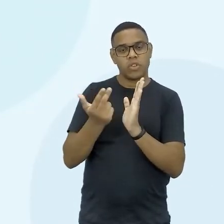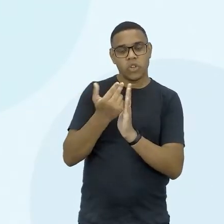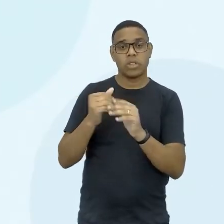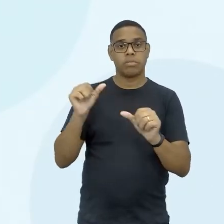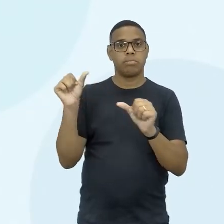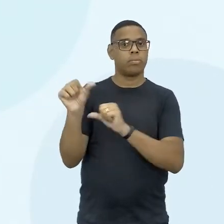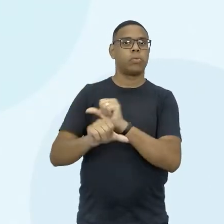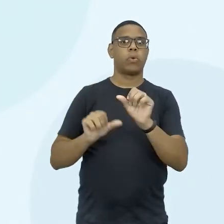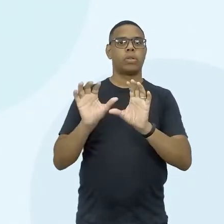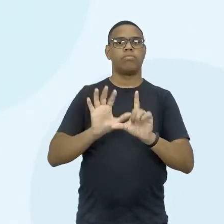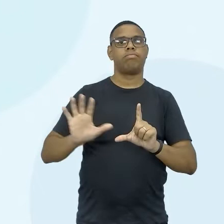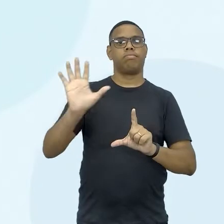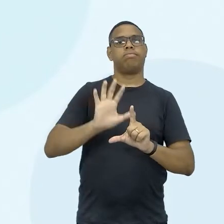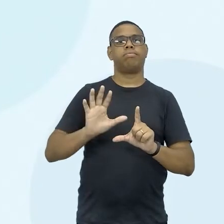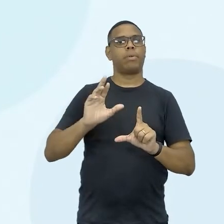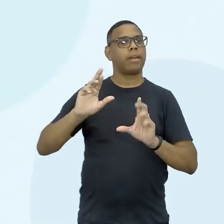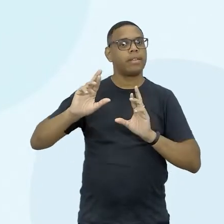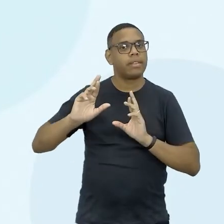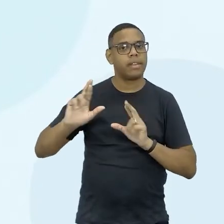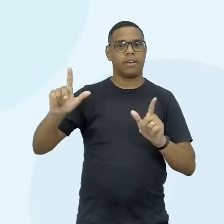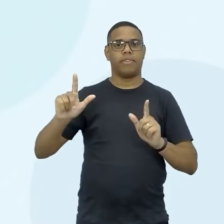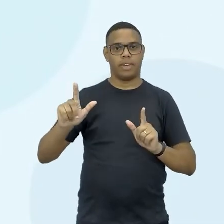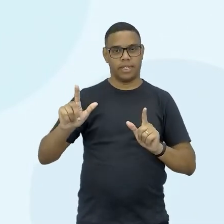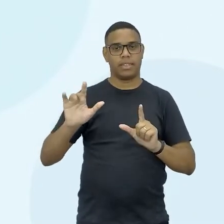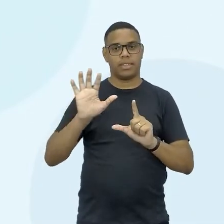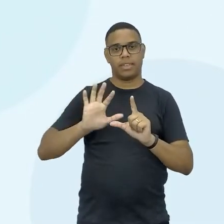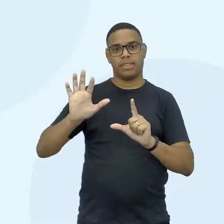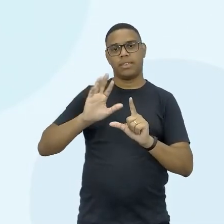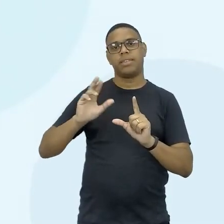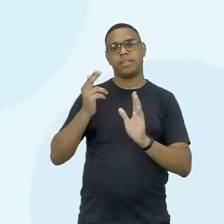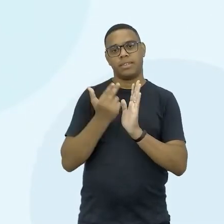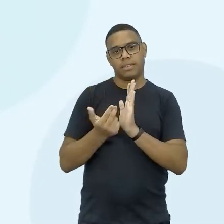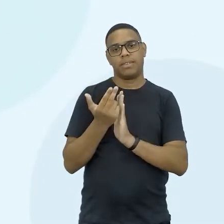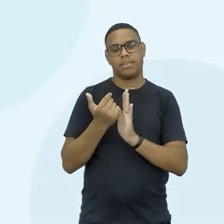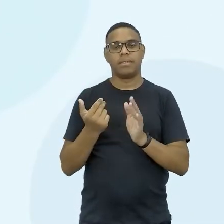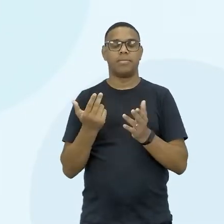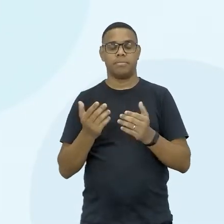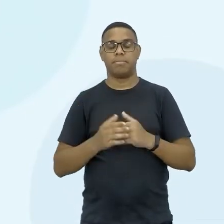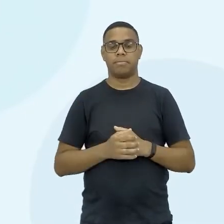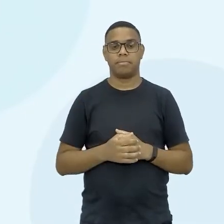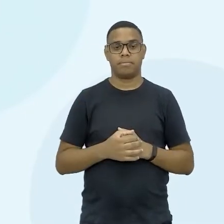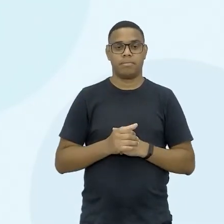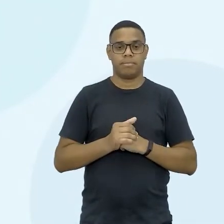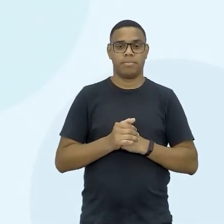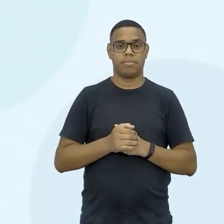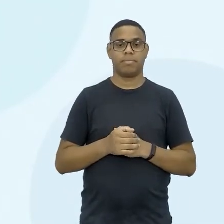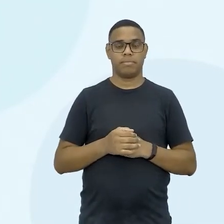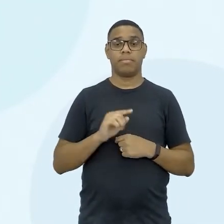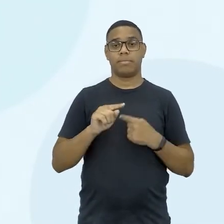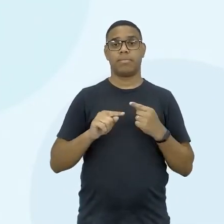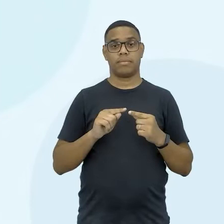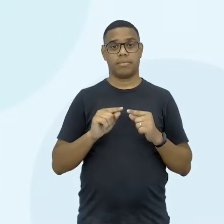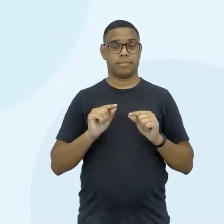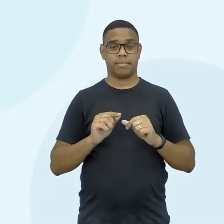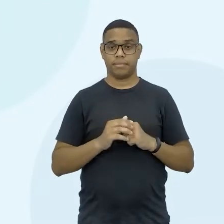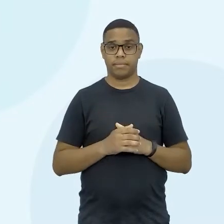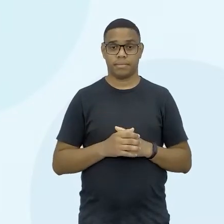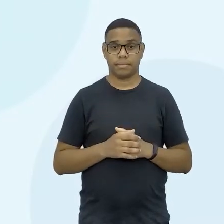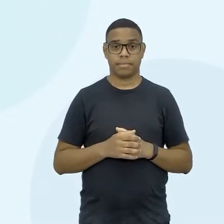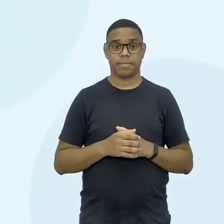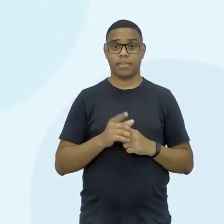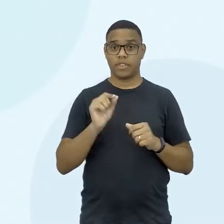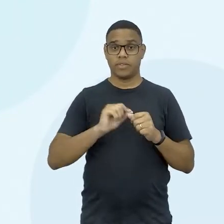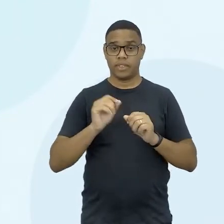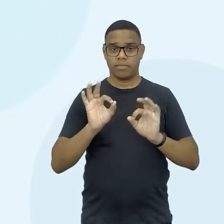transforma todo o contexto da publicidade. Então, era essa a ideia mesmo, assim. Então, a galera fez